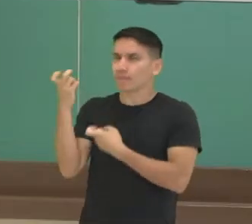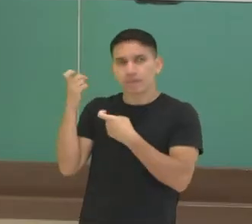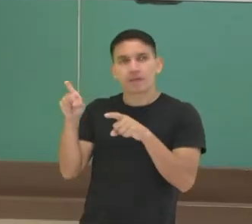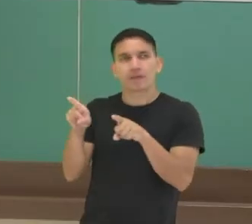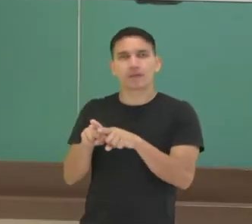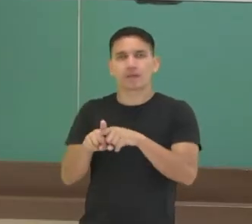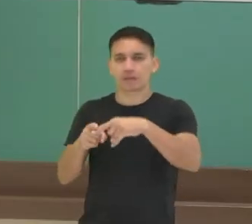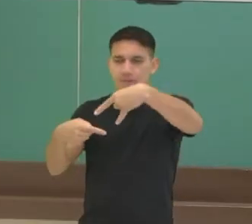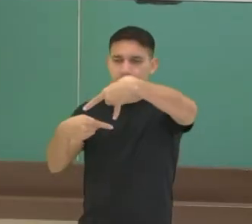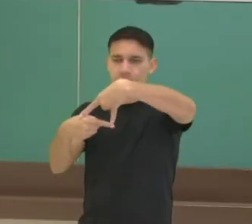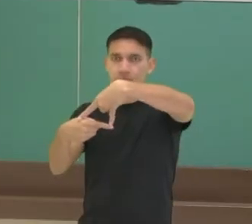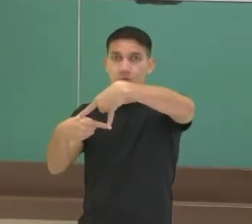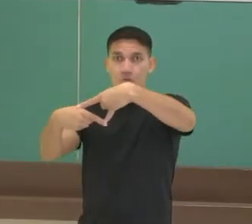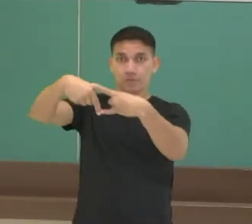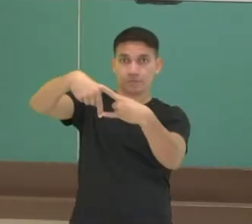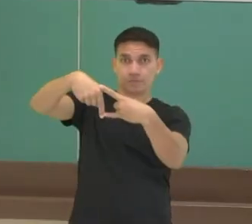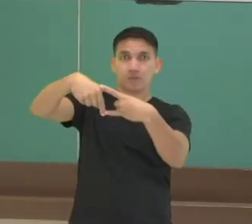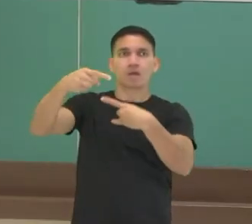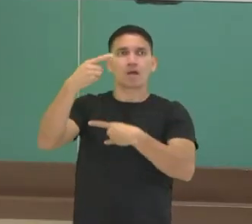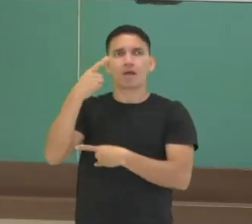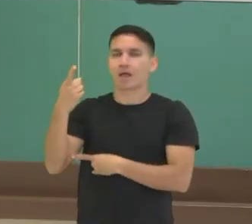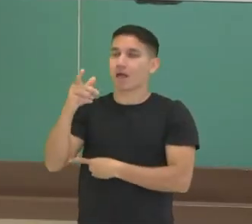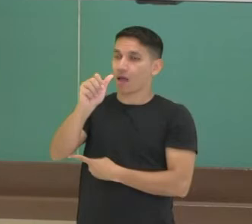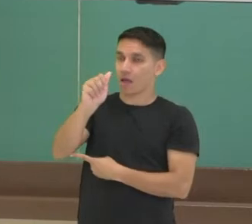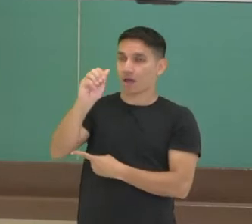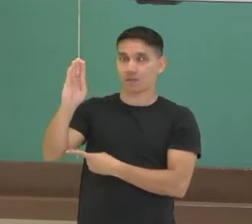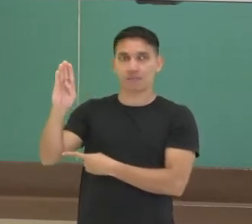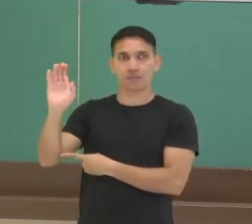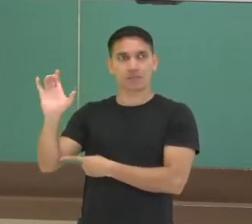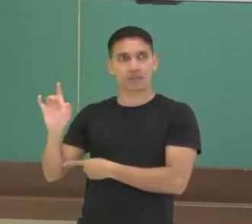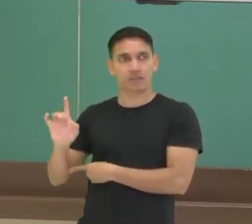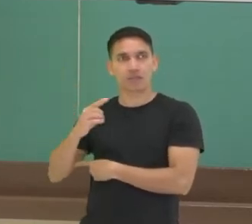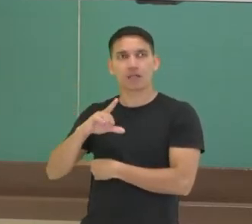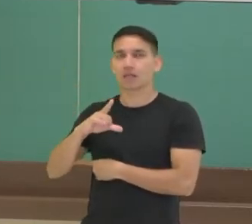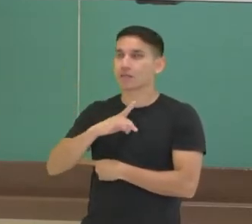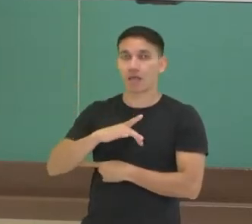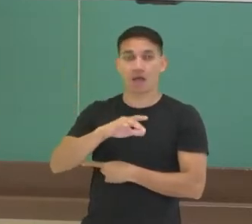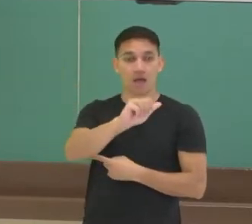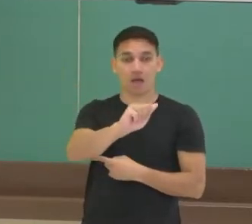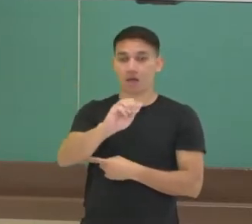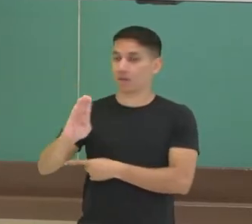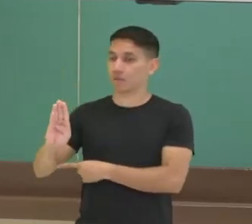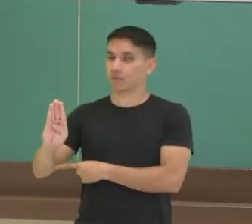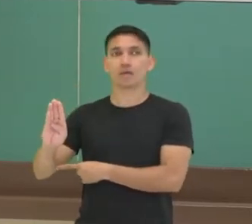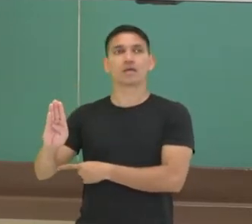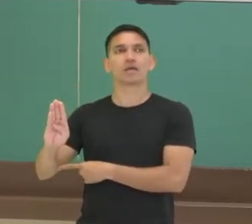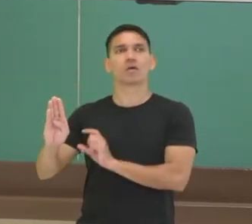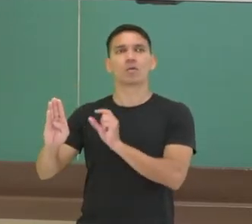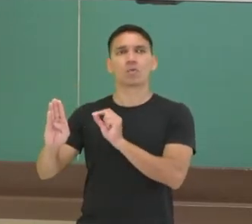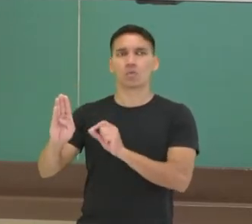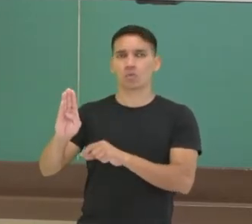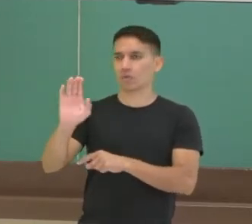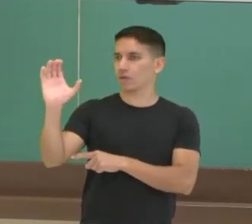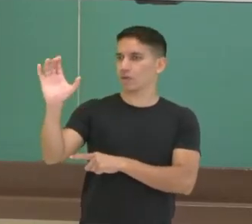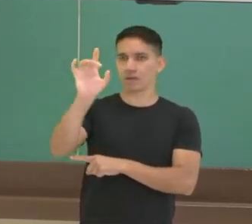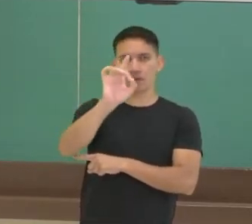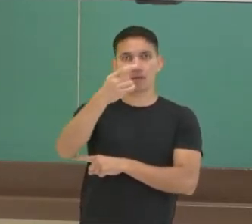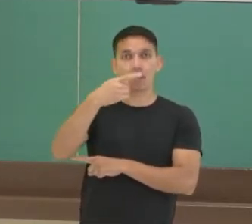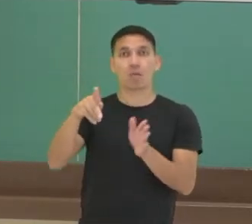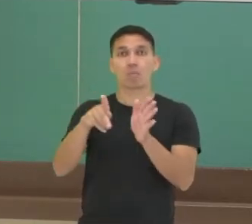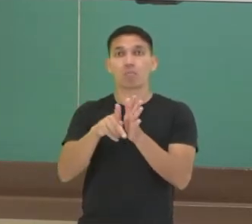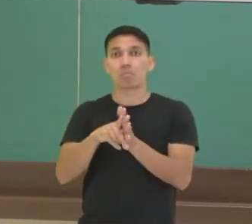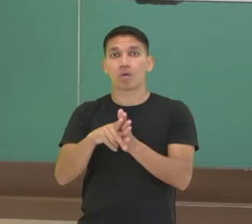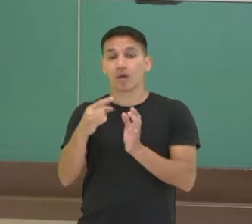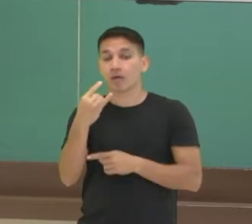trapézio ABCD, os lados AB e CD, que estão destacados em azul, eles